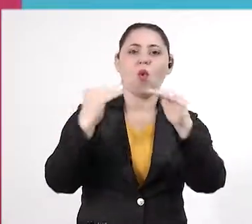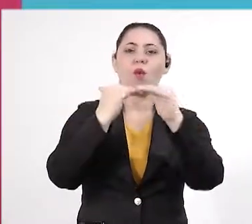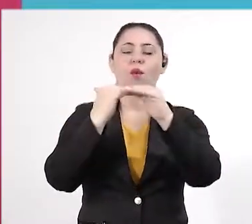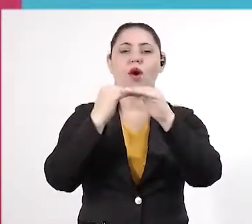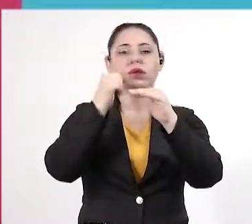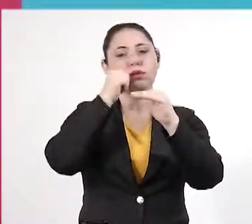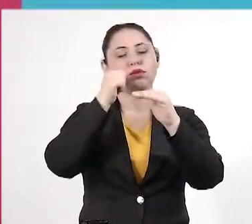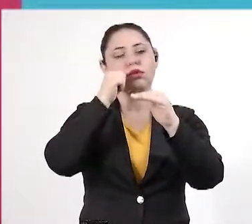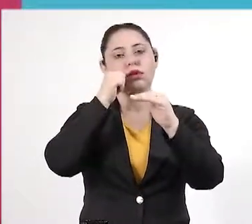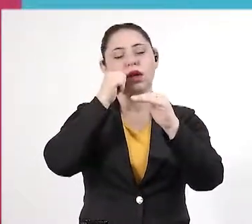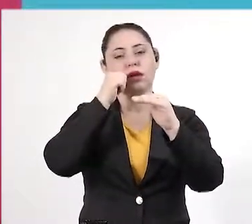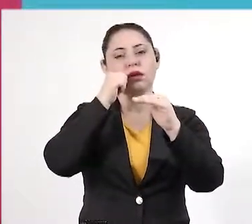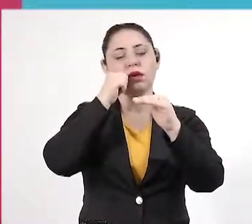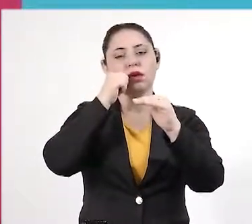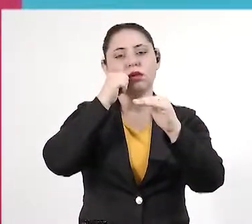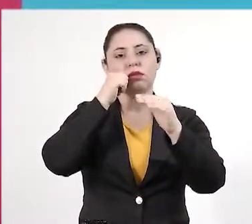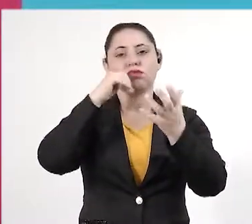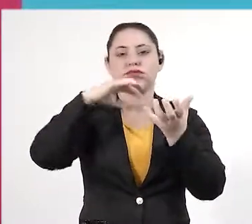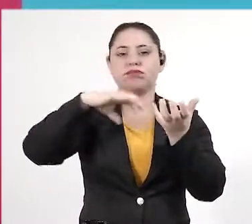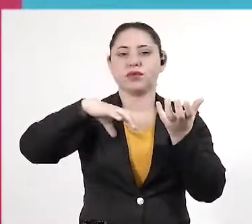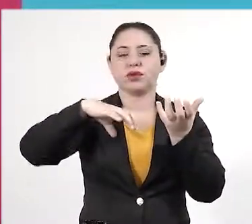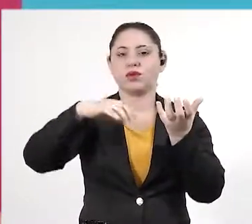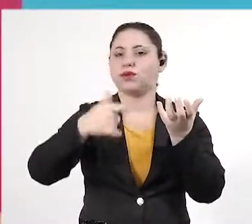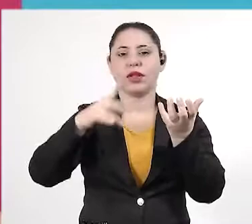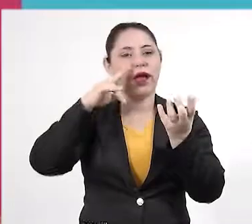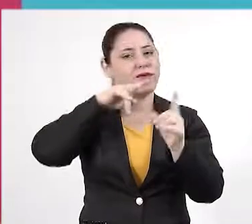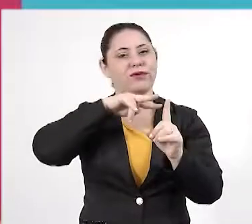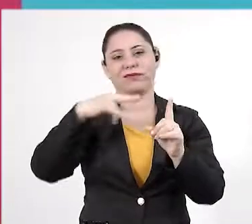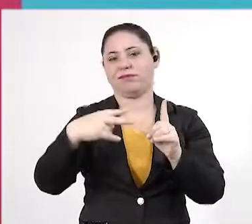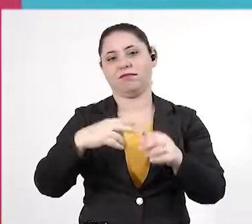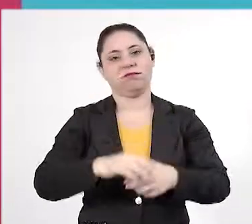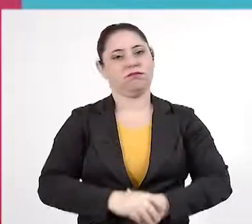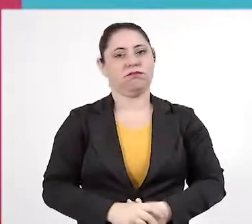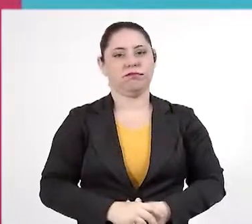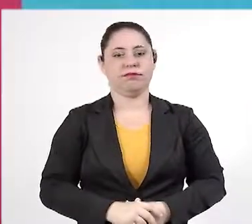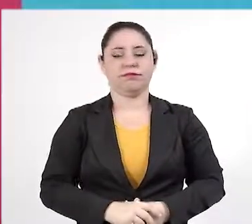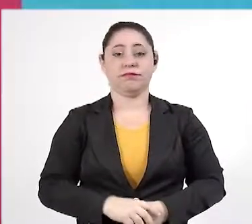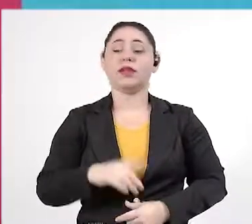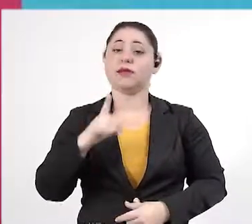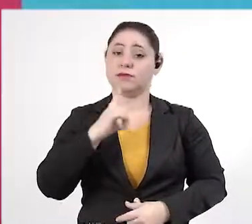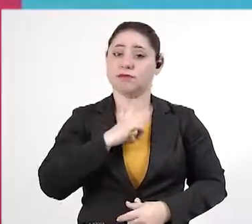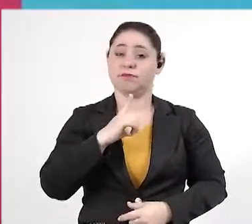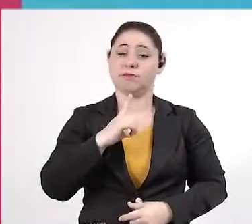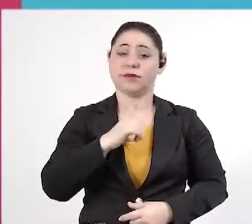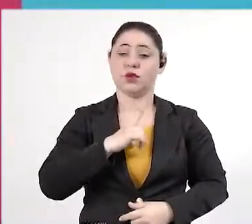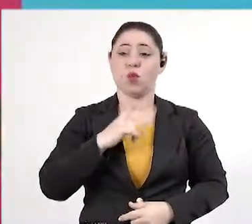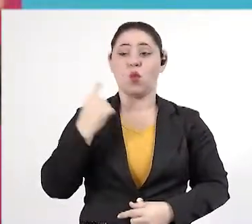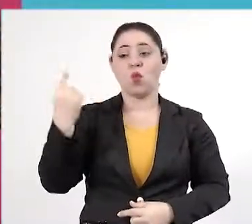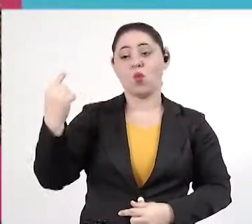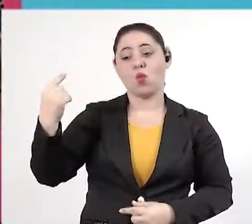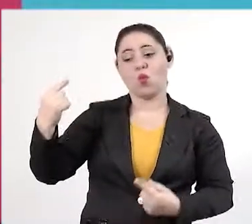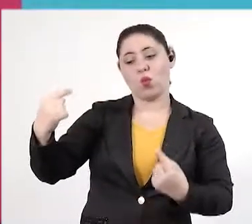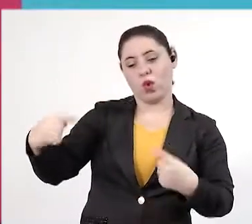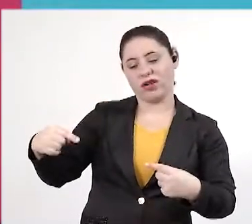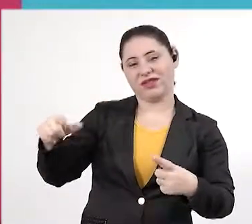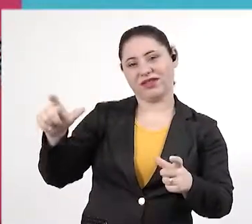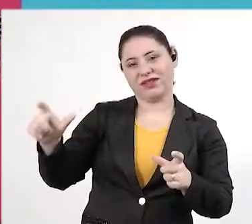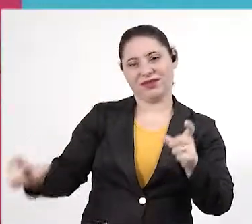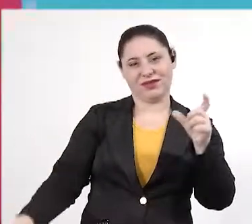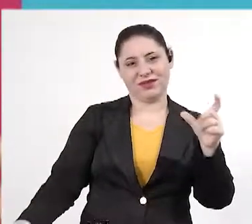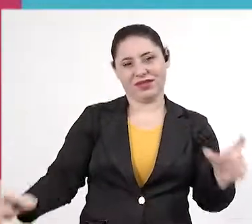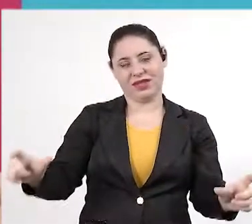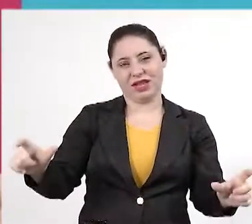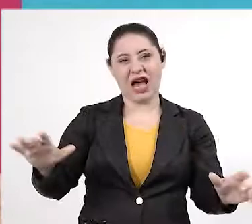uma igualdade de mulheres no parlamento, nós não teremos essa visão, né? E aí nós temos o outro lado, né?